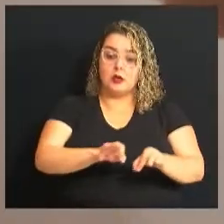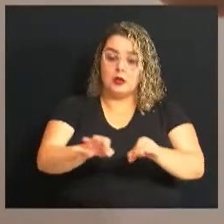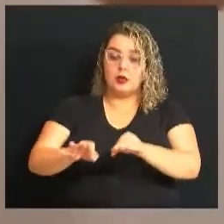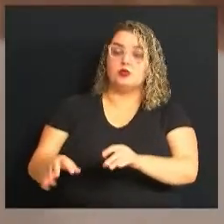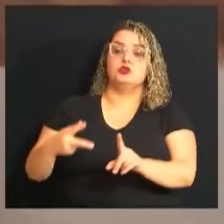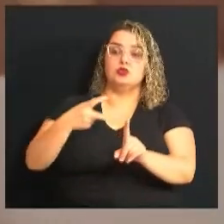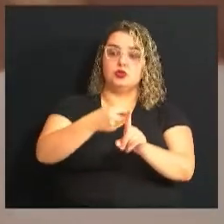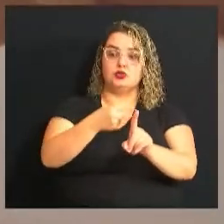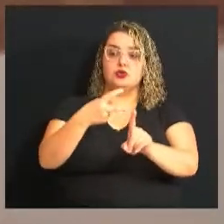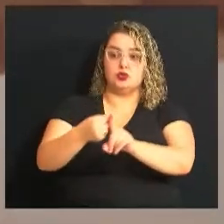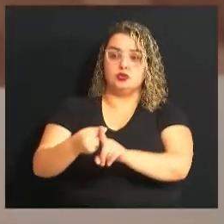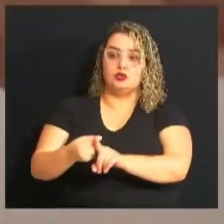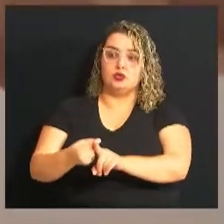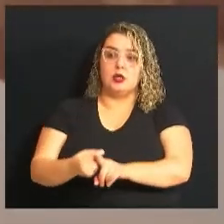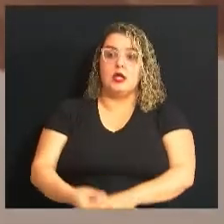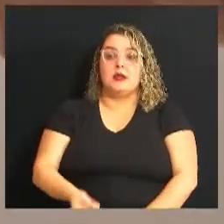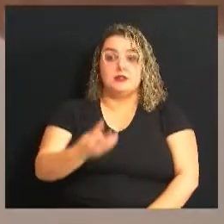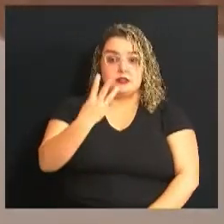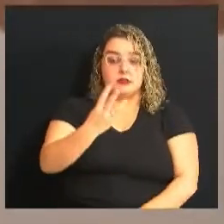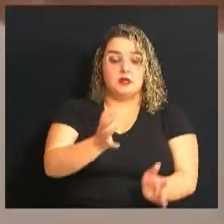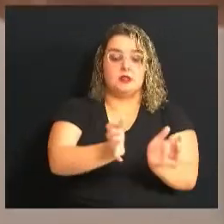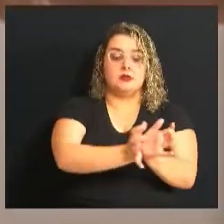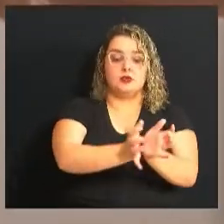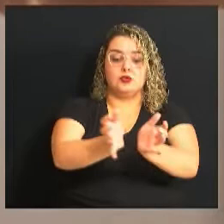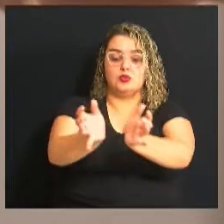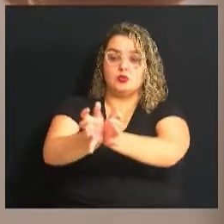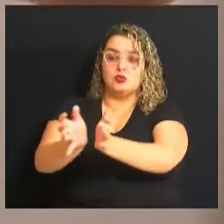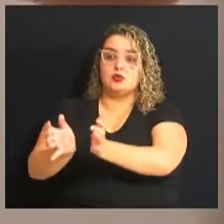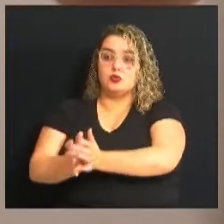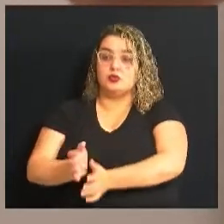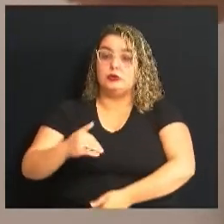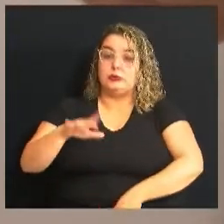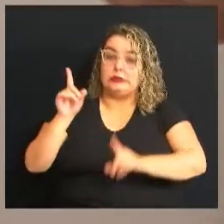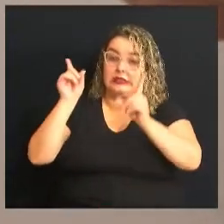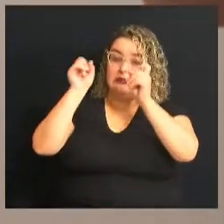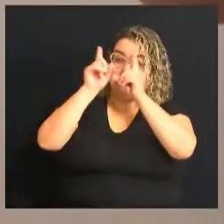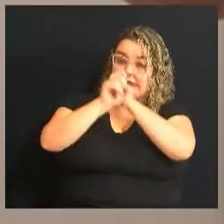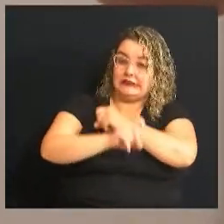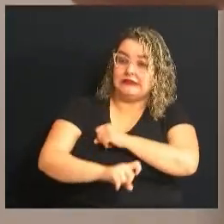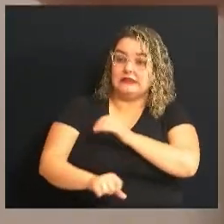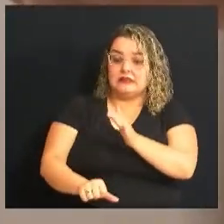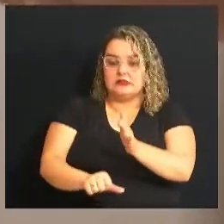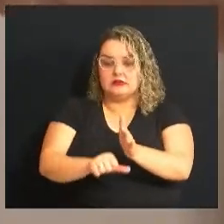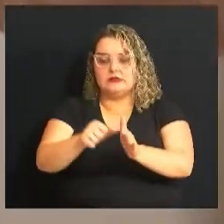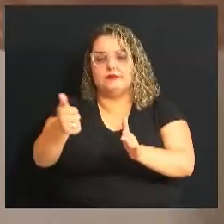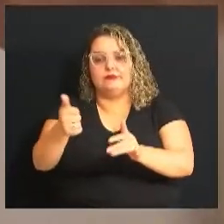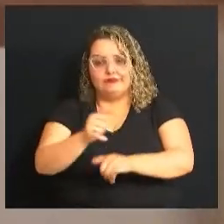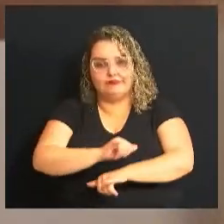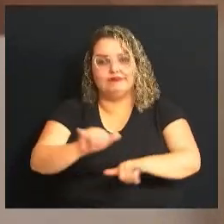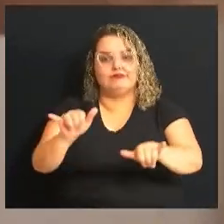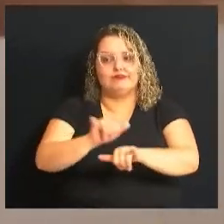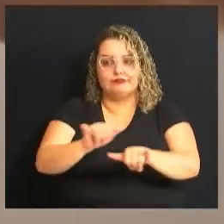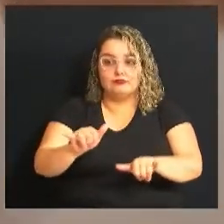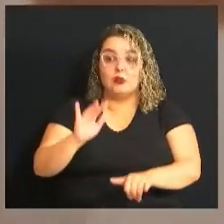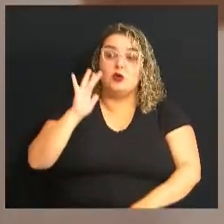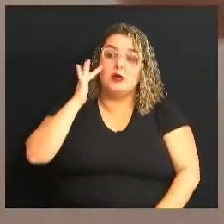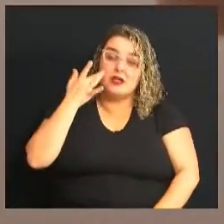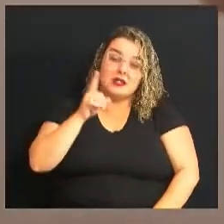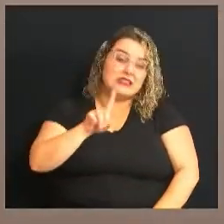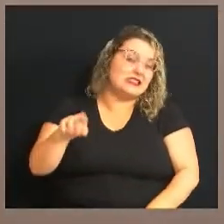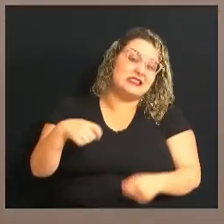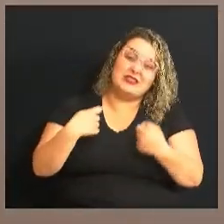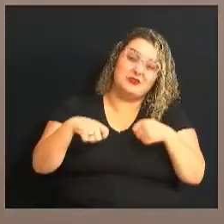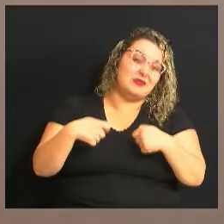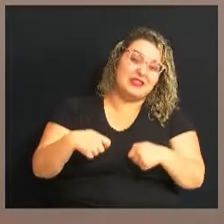Imunização, esses 3 grupos têm sido os mais desafiadores desde as primeiras campanhas, por acharem que não